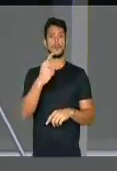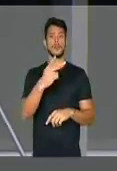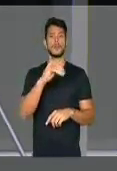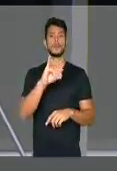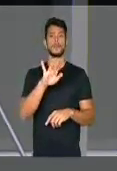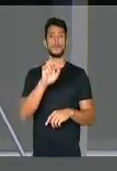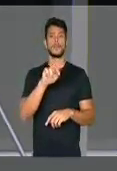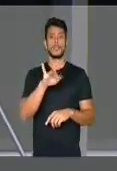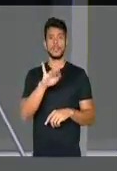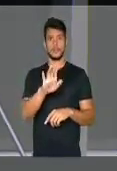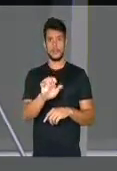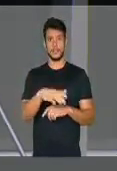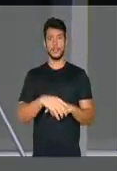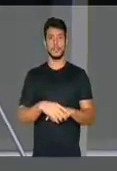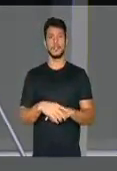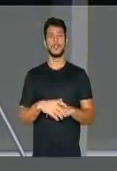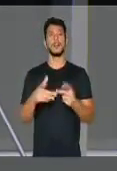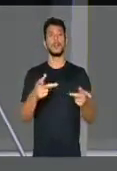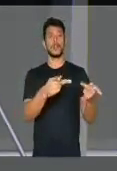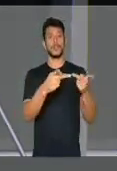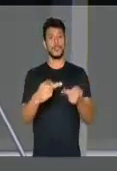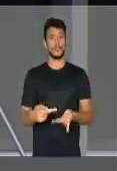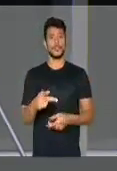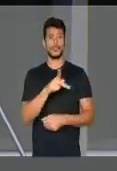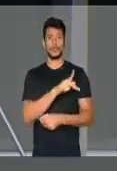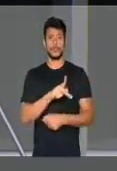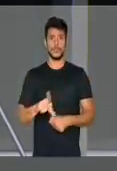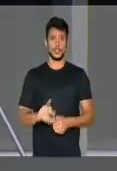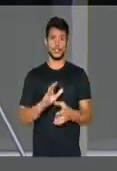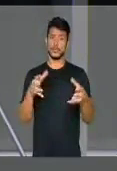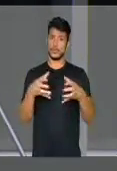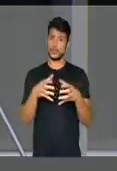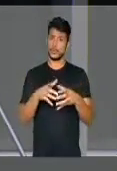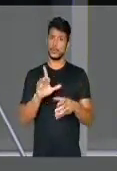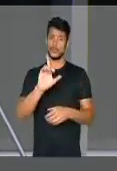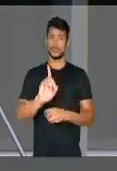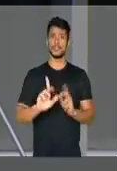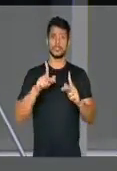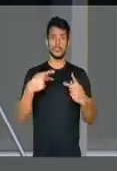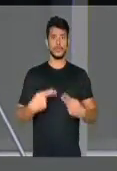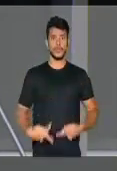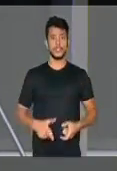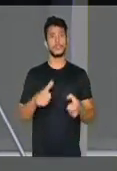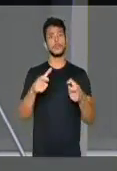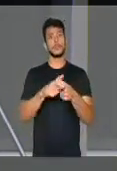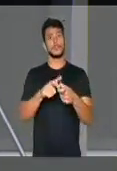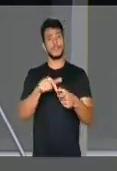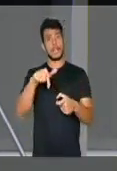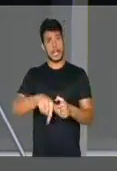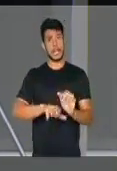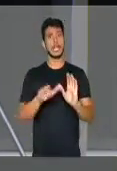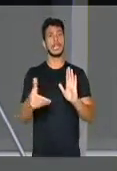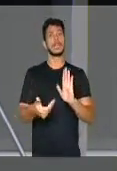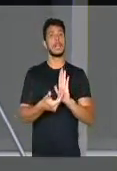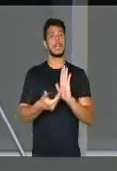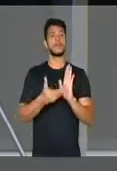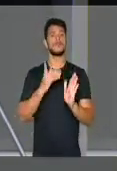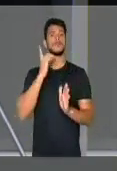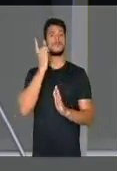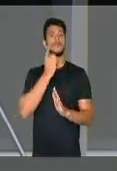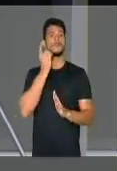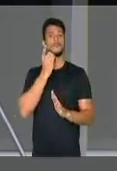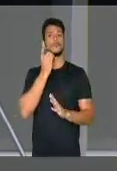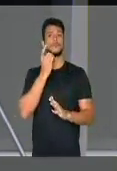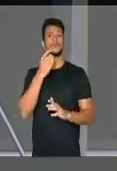fez convite ao presidente da Comissão de Direitos Humanos e Minoria da Câmara, o